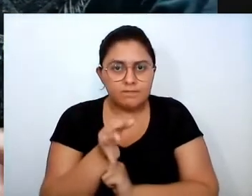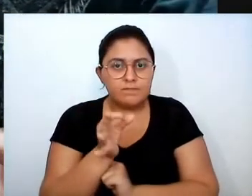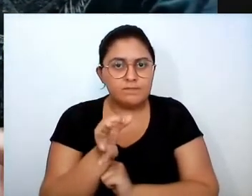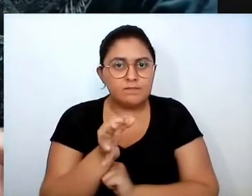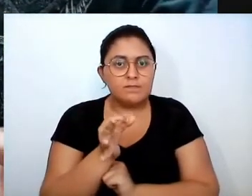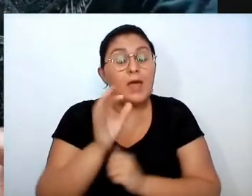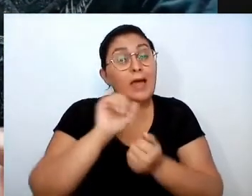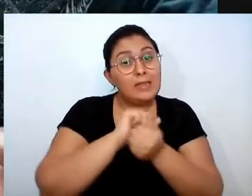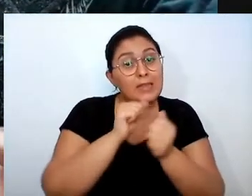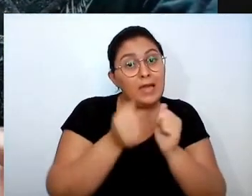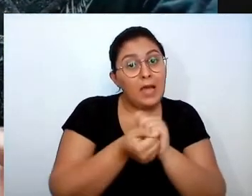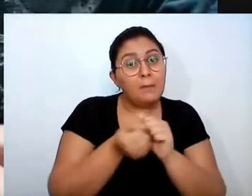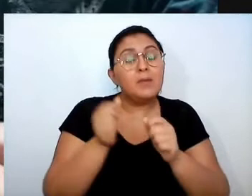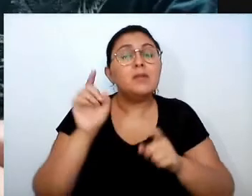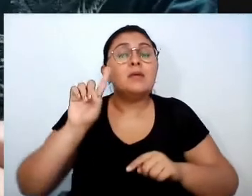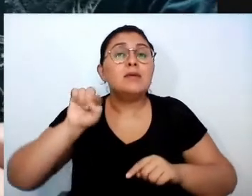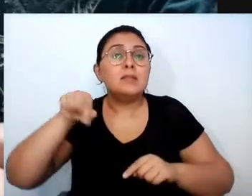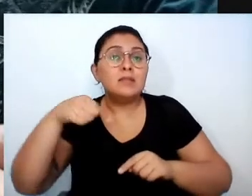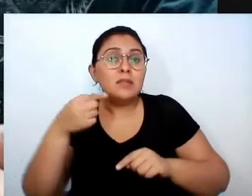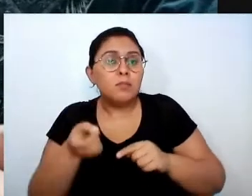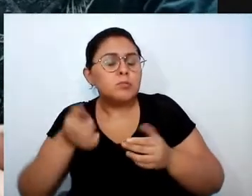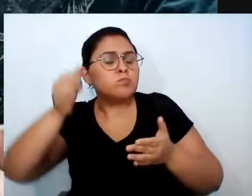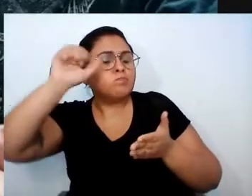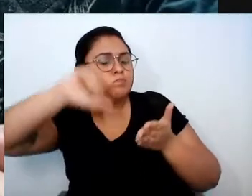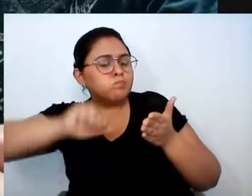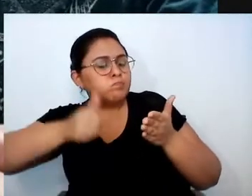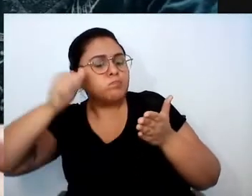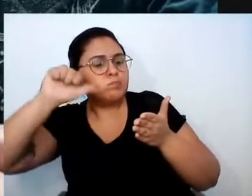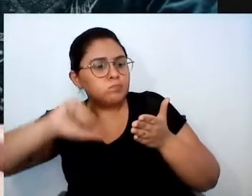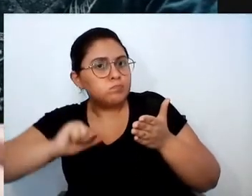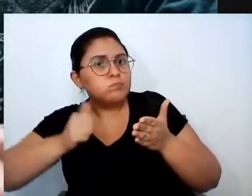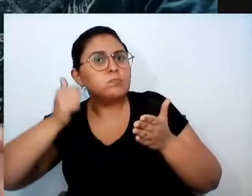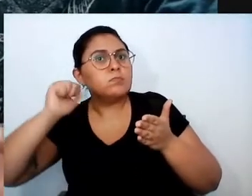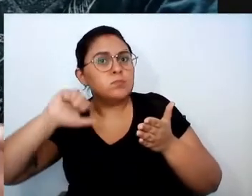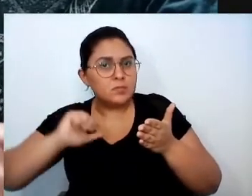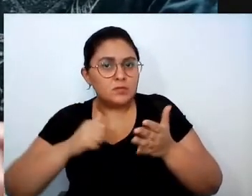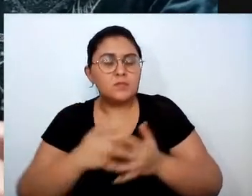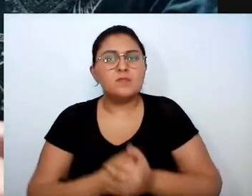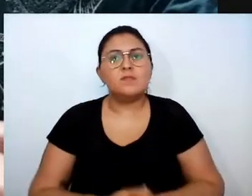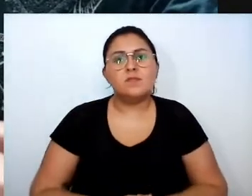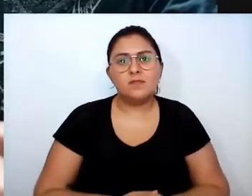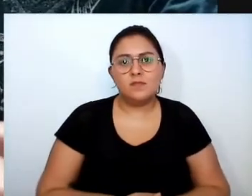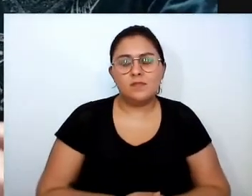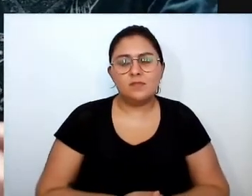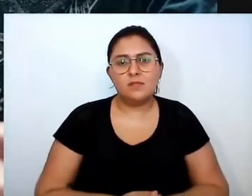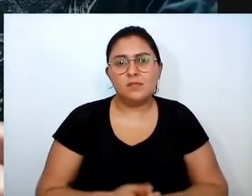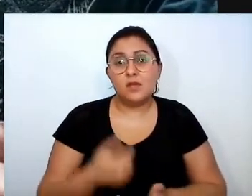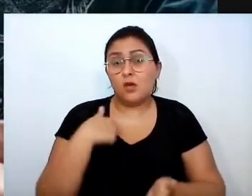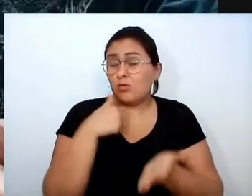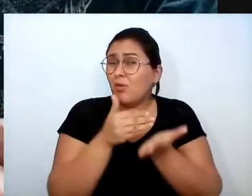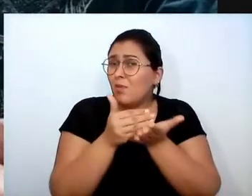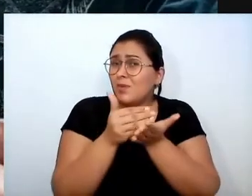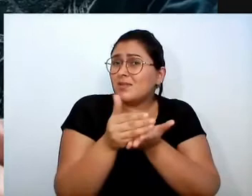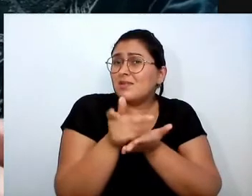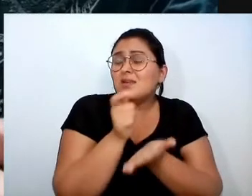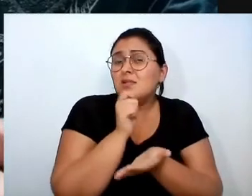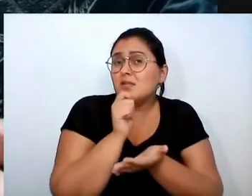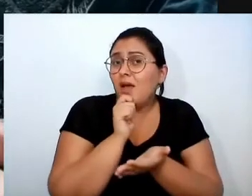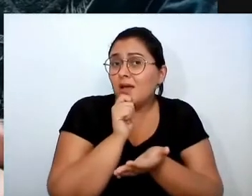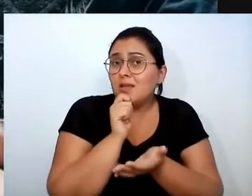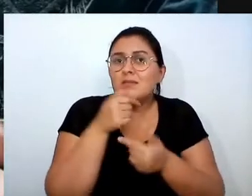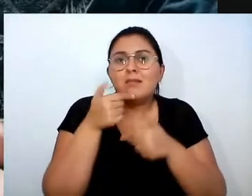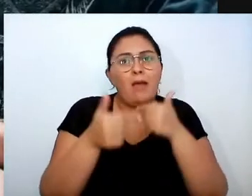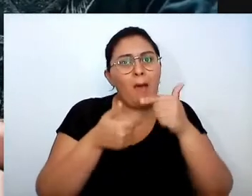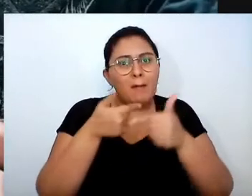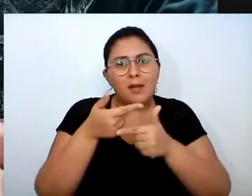adaptação e um processo de revisão também, que é a área que eu estou iniciando, né? A fazer